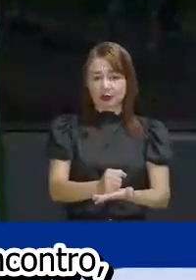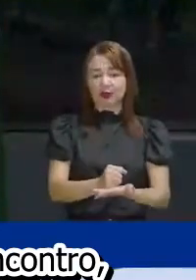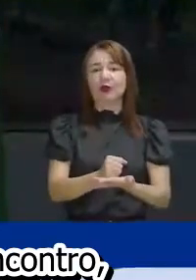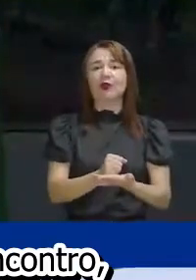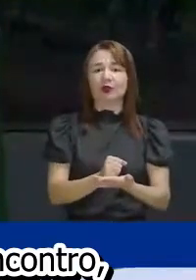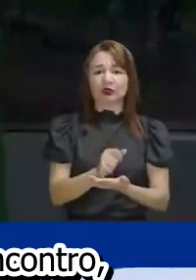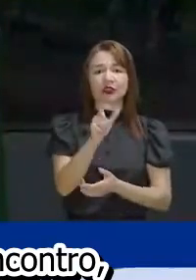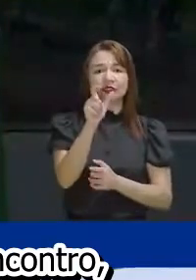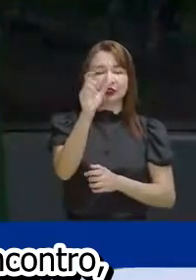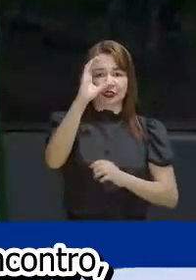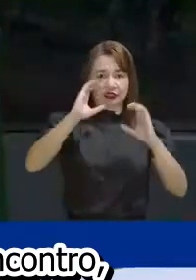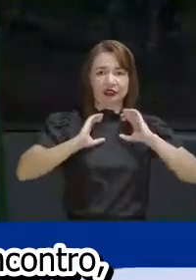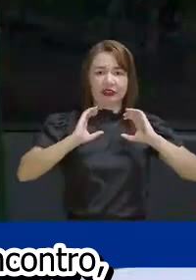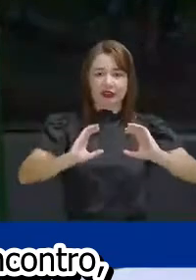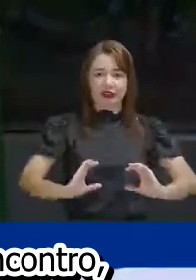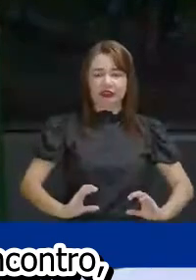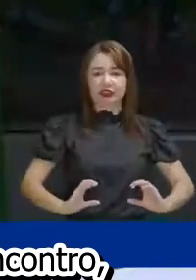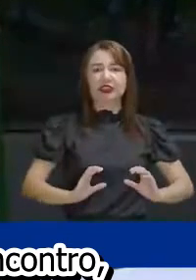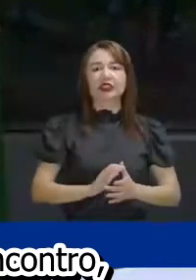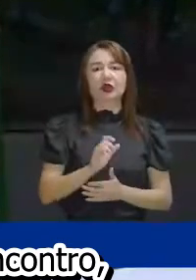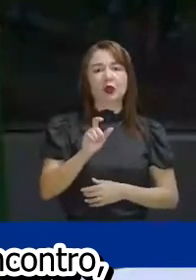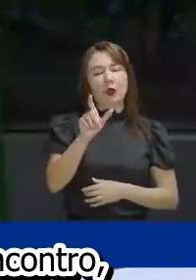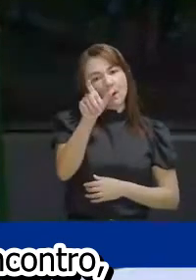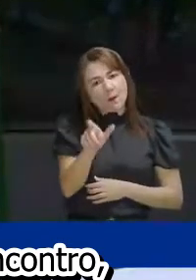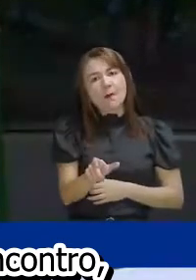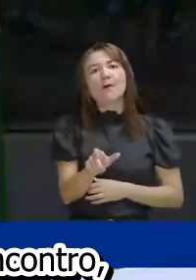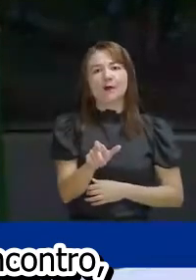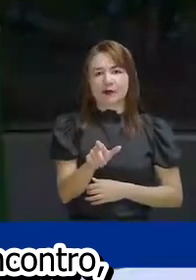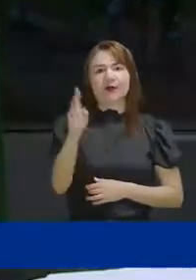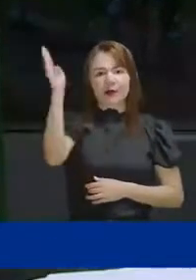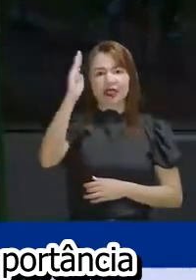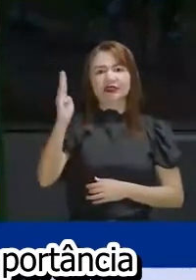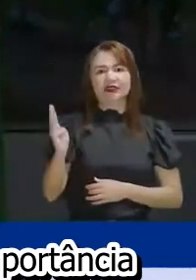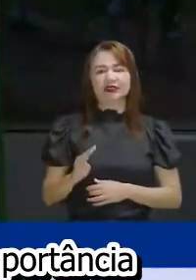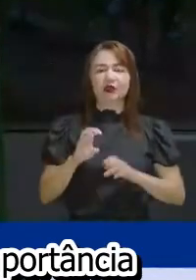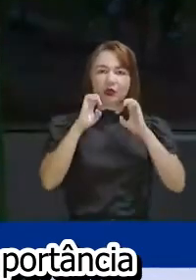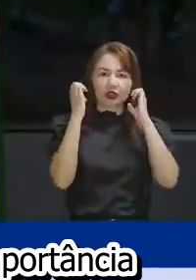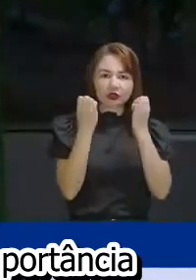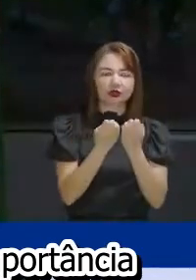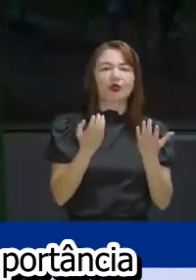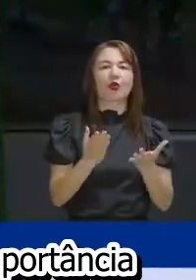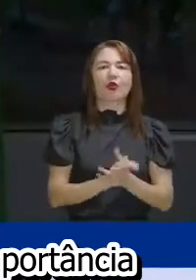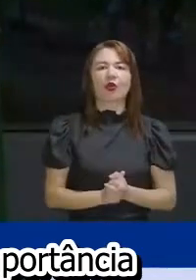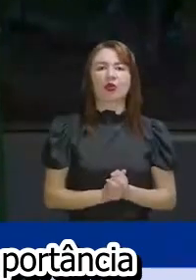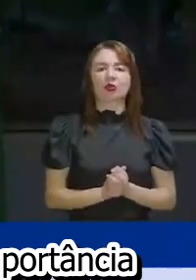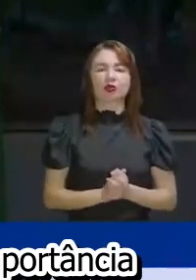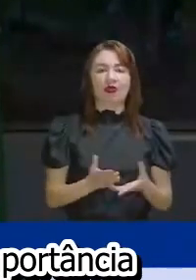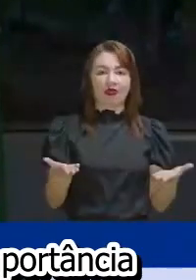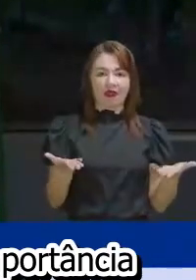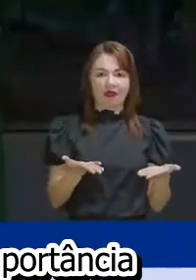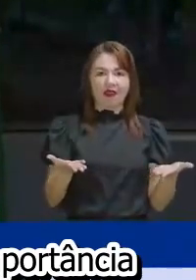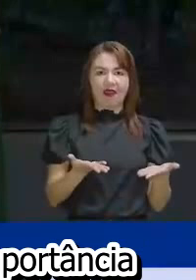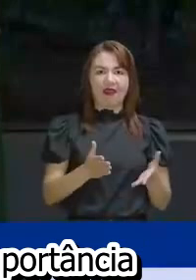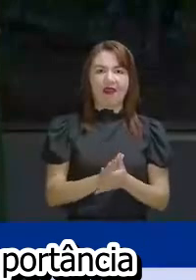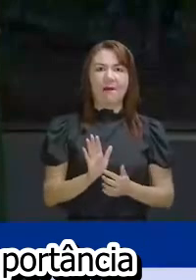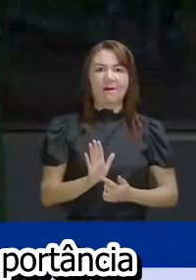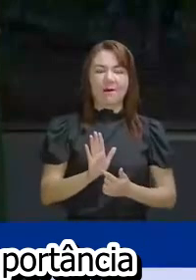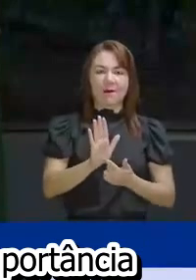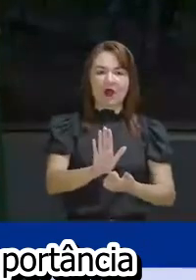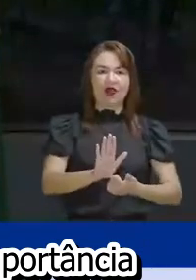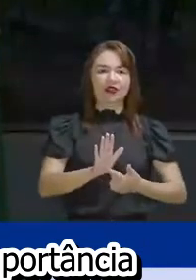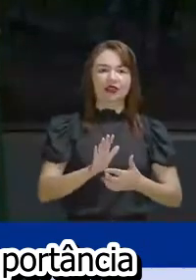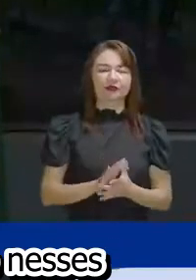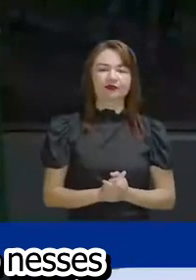cidadão brasileiro e da democracia brasileira. Portanto, este encontro, neste momento especificamente, revela uma